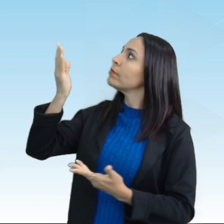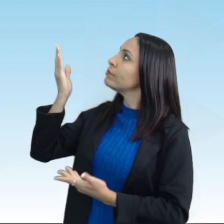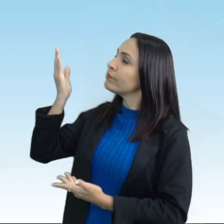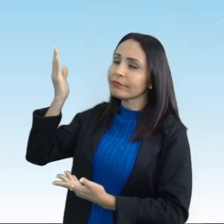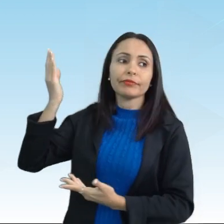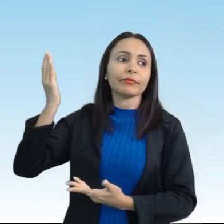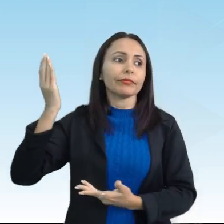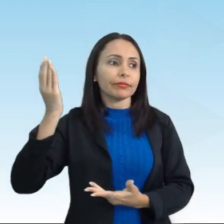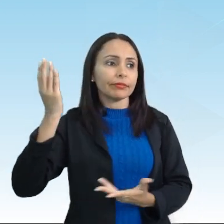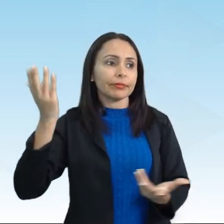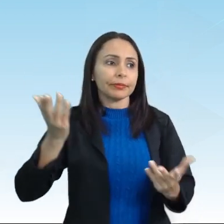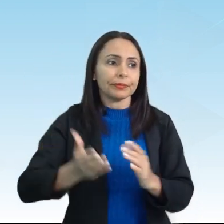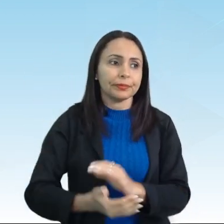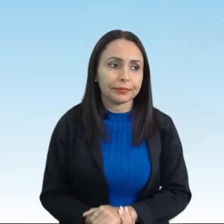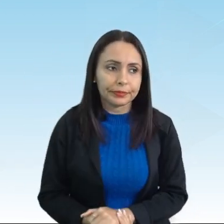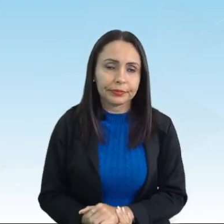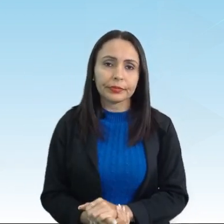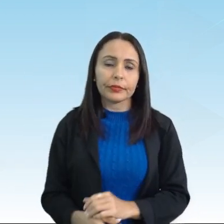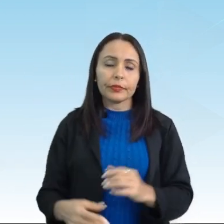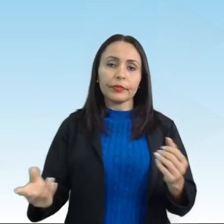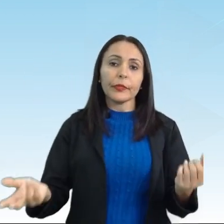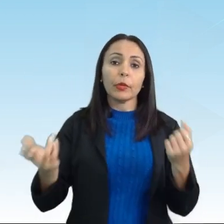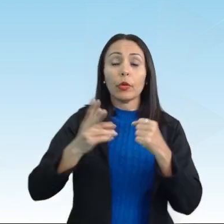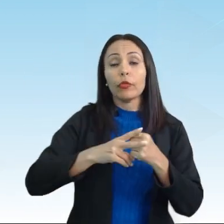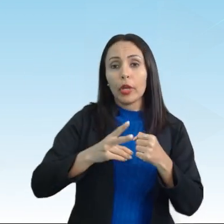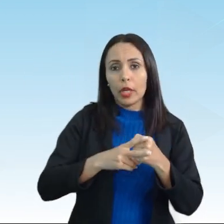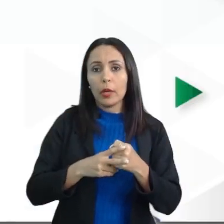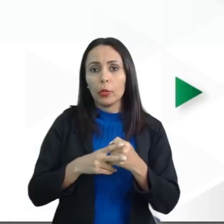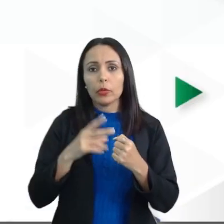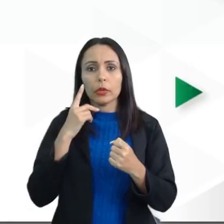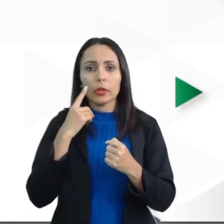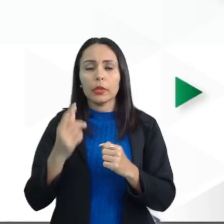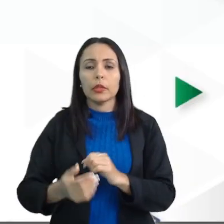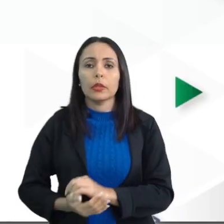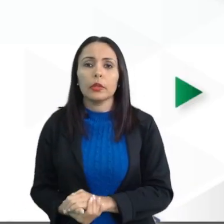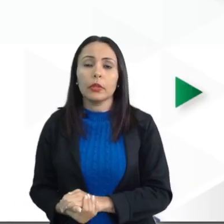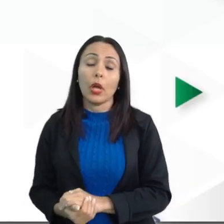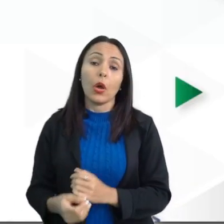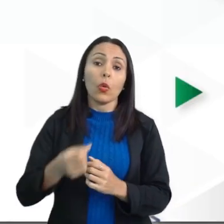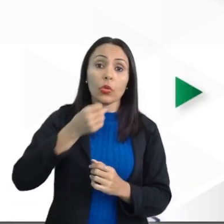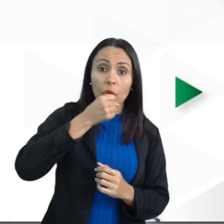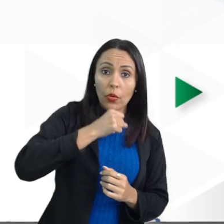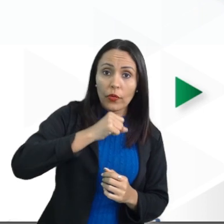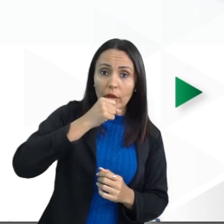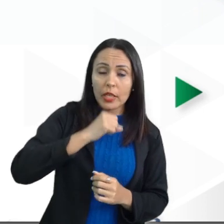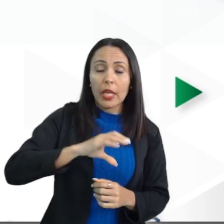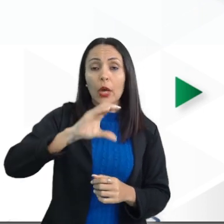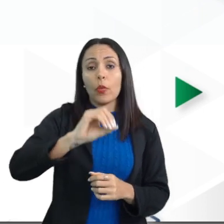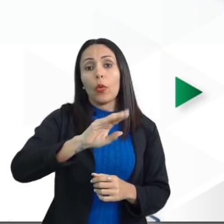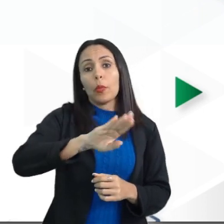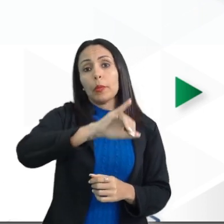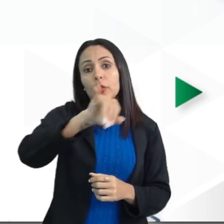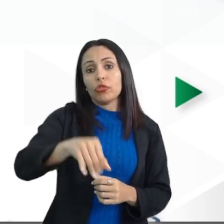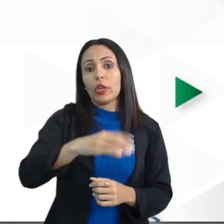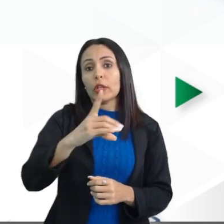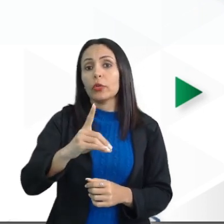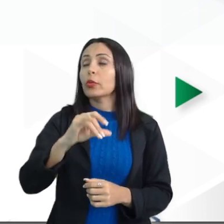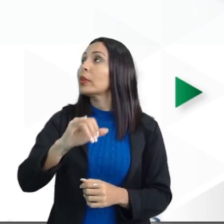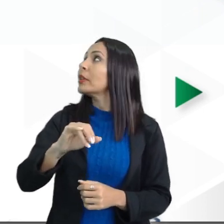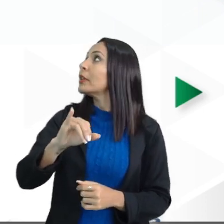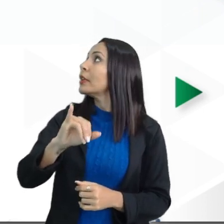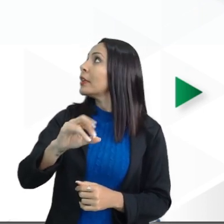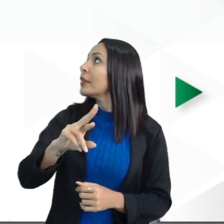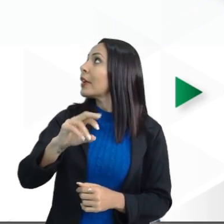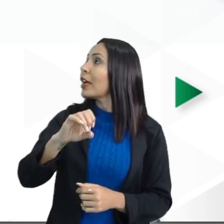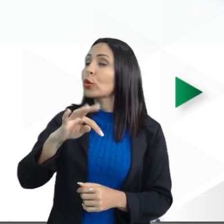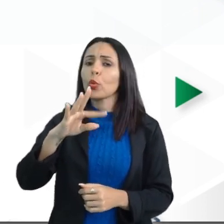específico, ver é o verbo transitivo direto. O sorvete é o objeto direto. Mas por que